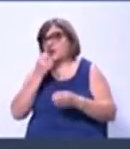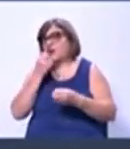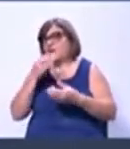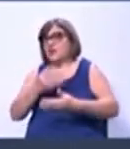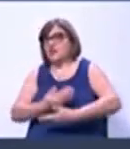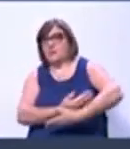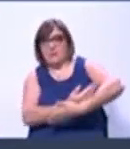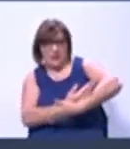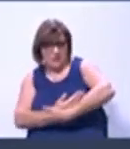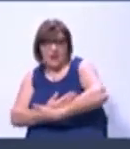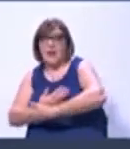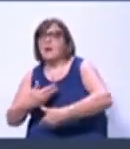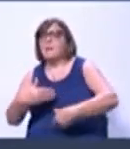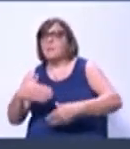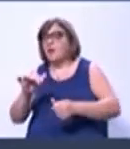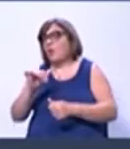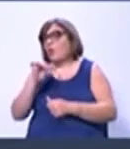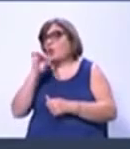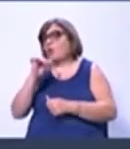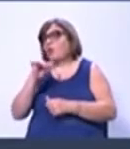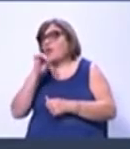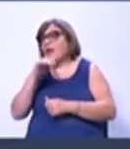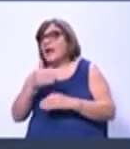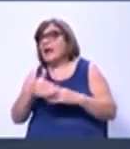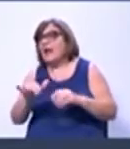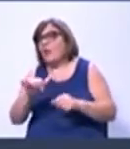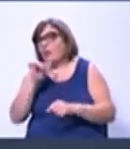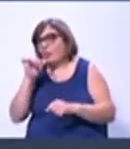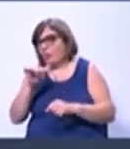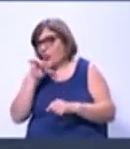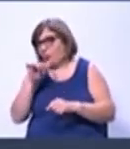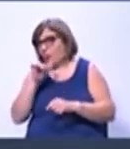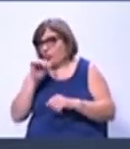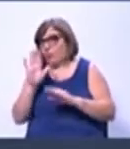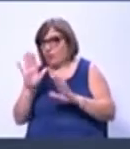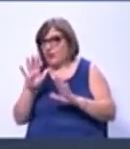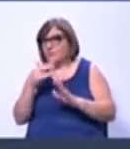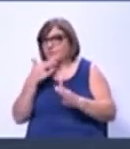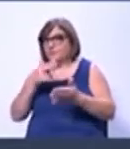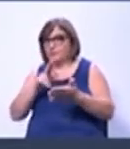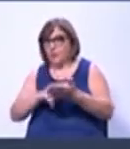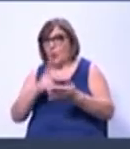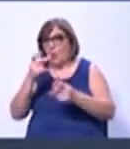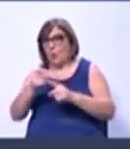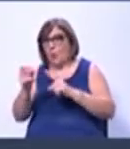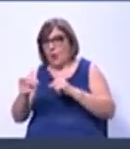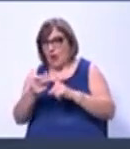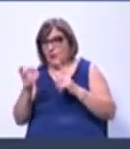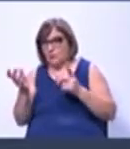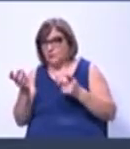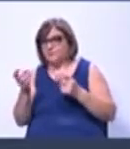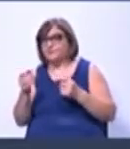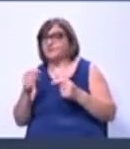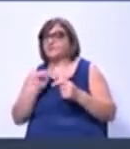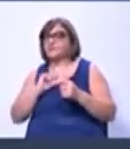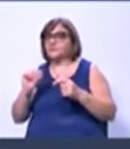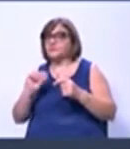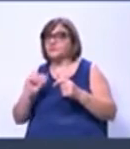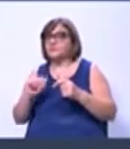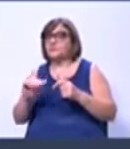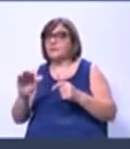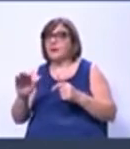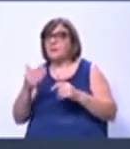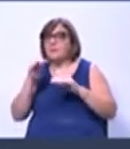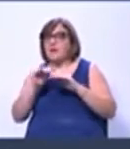ser bebês, mas eles ainda não se tornaram crianças propriamente ditas a partir de um ano. Nesta primeira